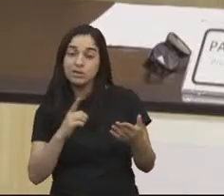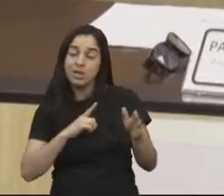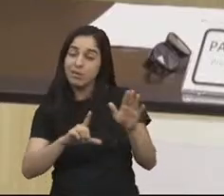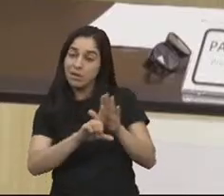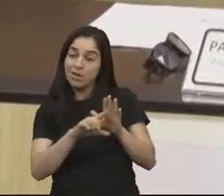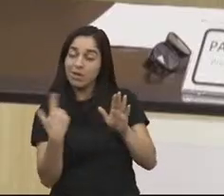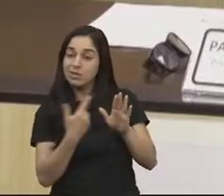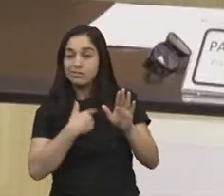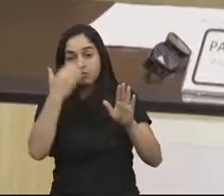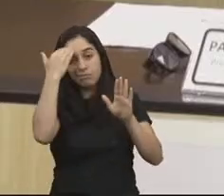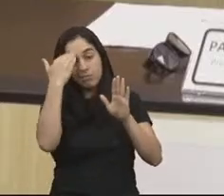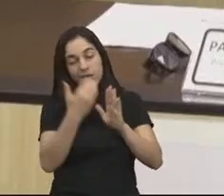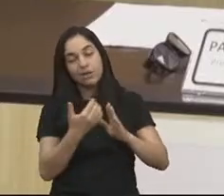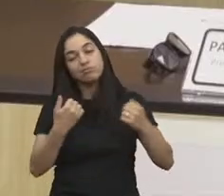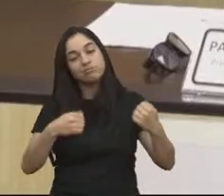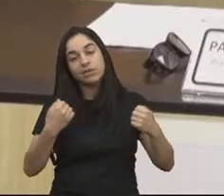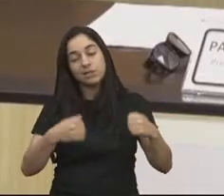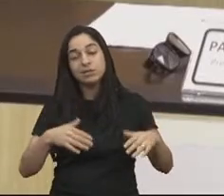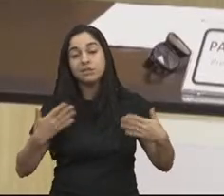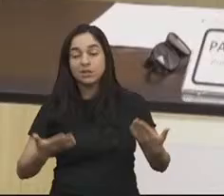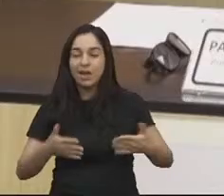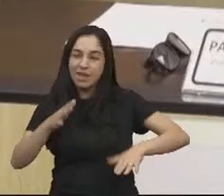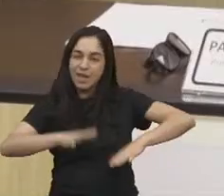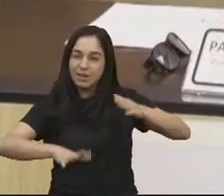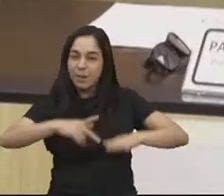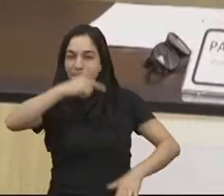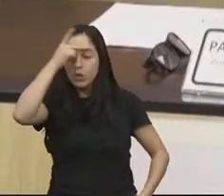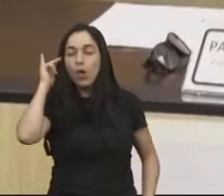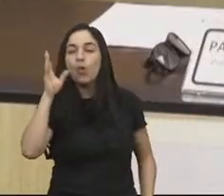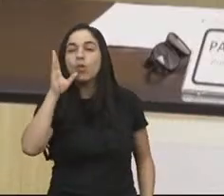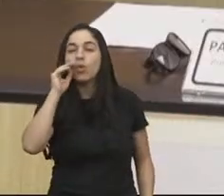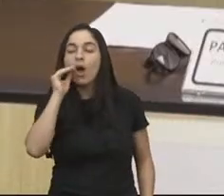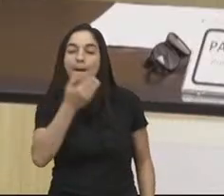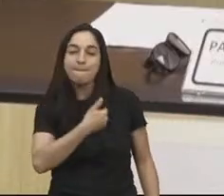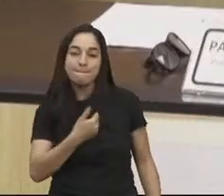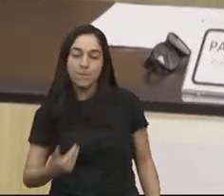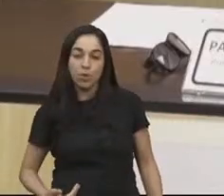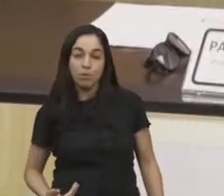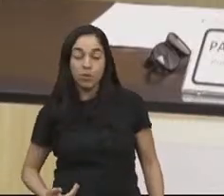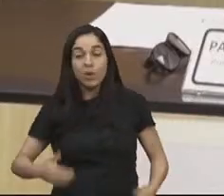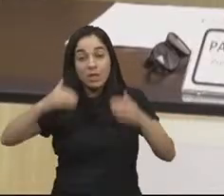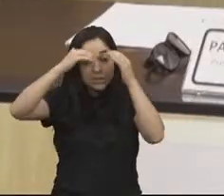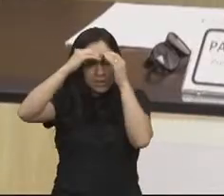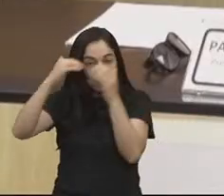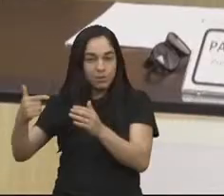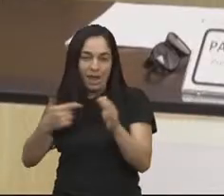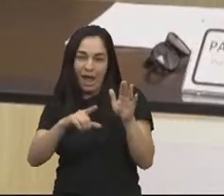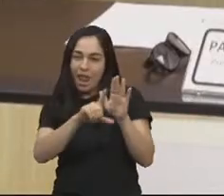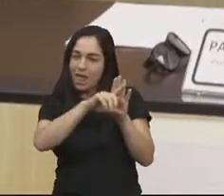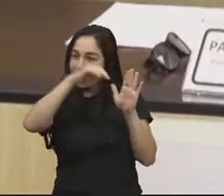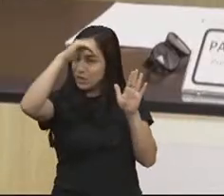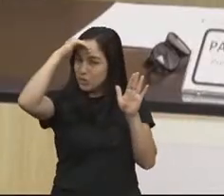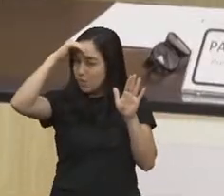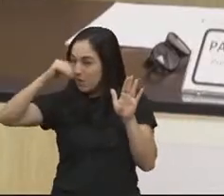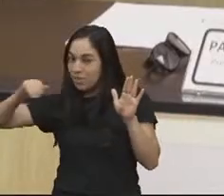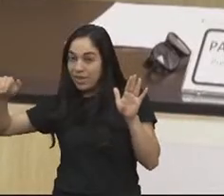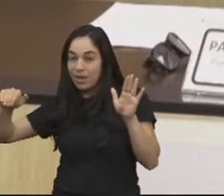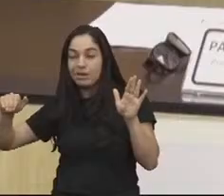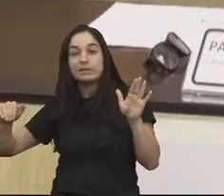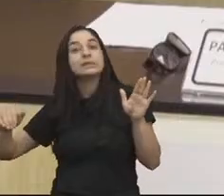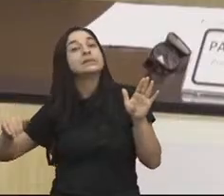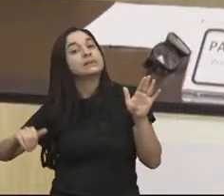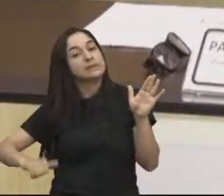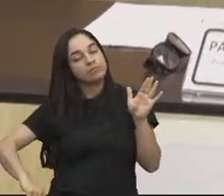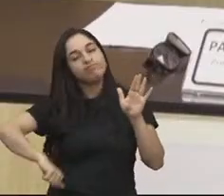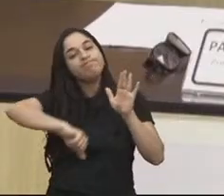ser cumprida, e muitas vezes, se o servidor público não cumprir essa lei, não fazer valer essa lei, ele está precarizando,